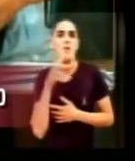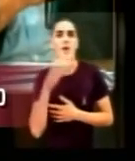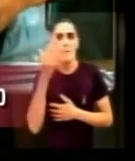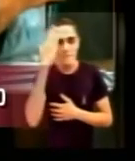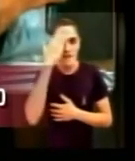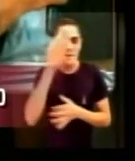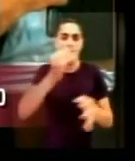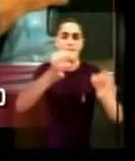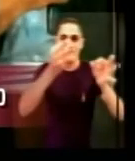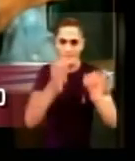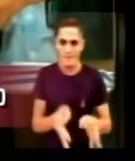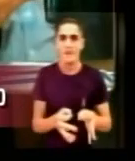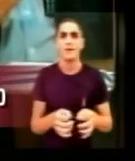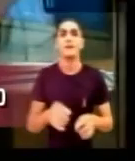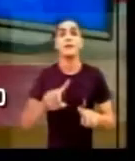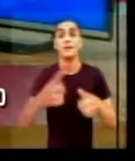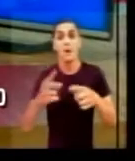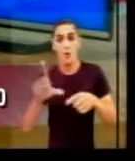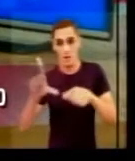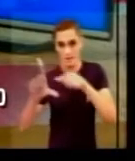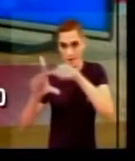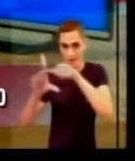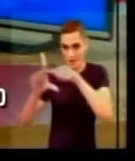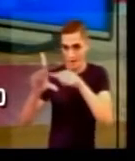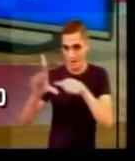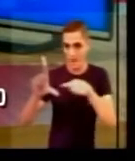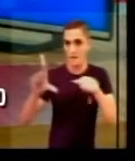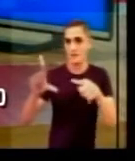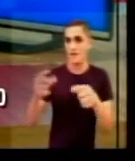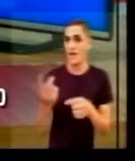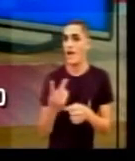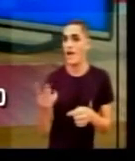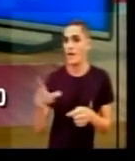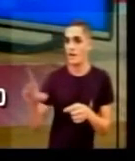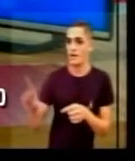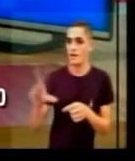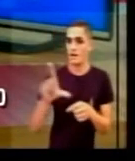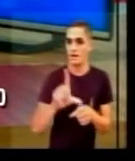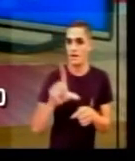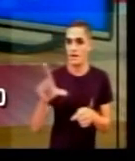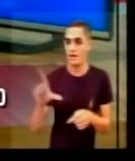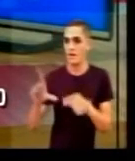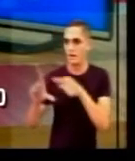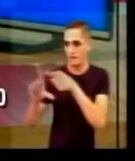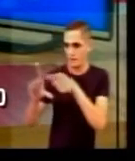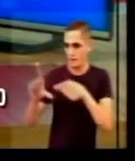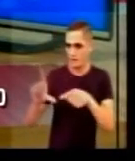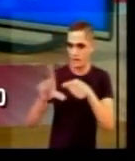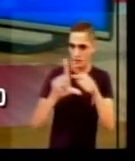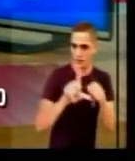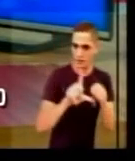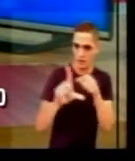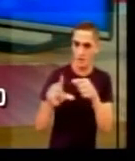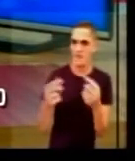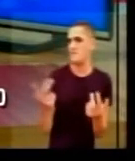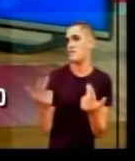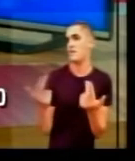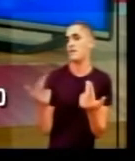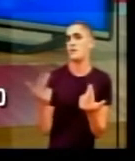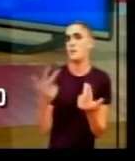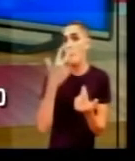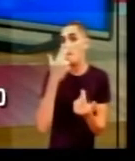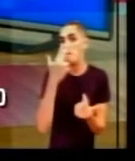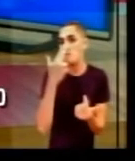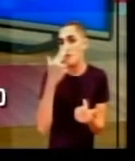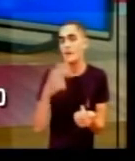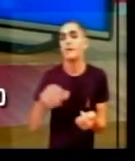Então, essa curva é muito parecida com essa. Essa daqui mostra que, em relação aos